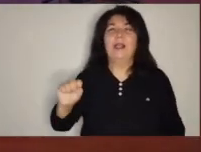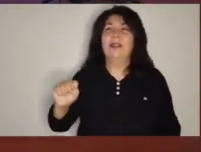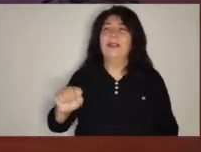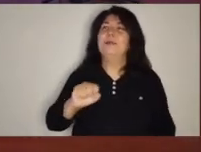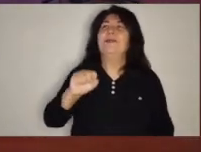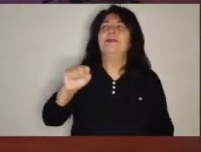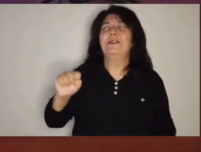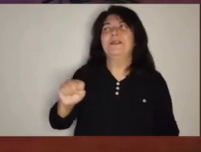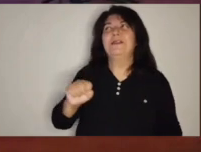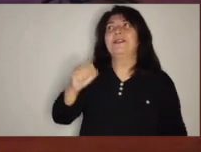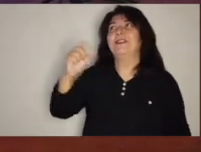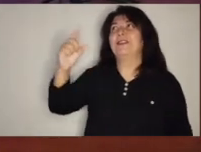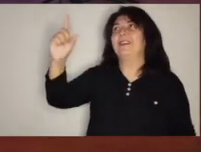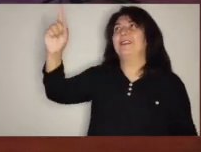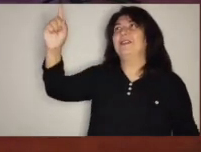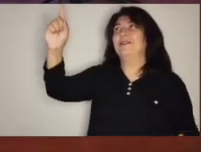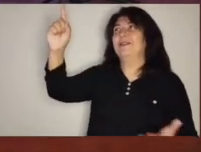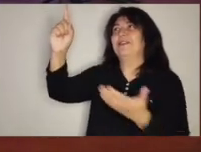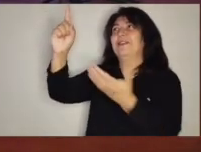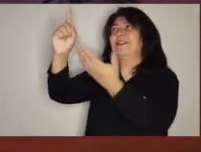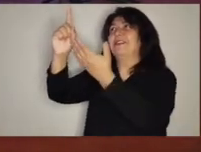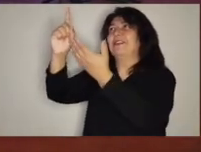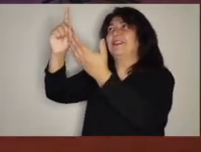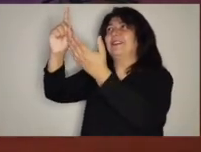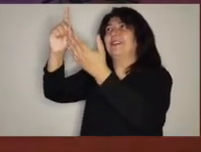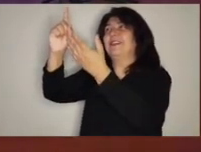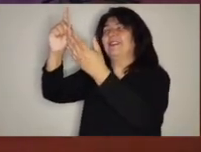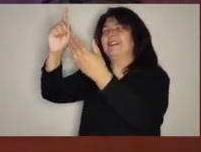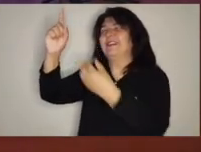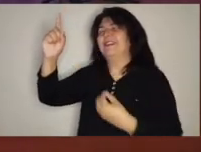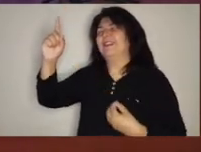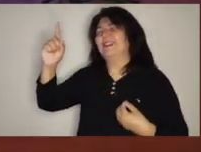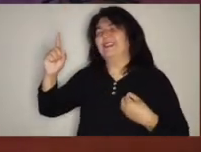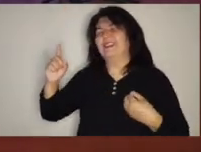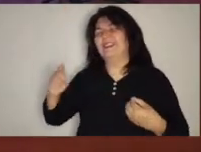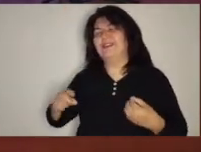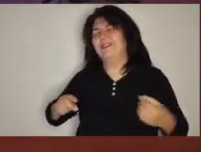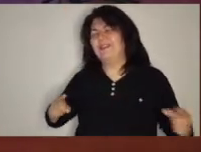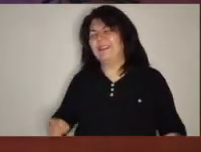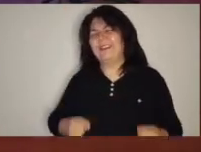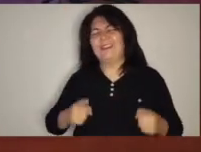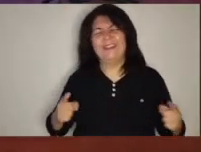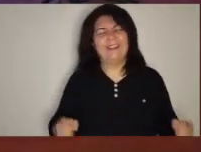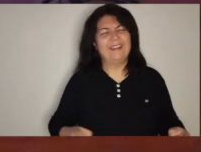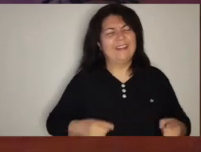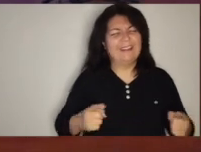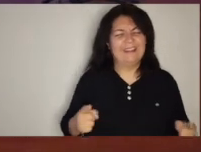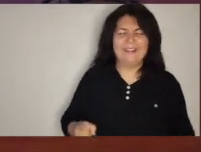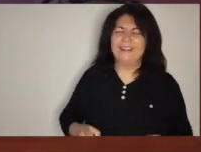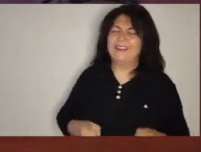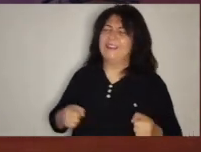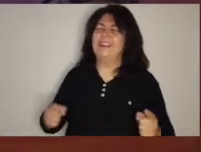Deus, palavras de vida eterna. Pra onde eu